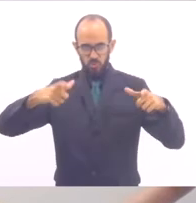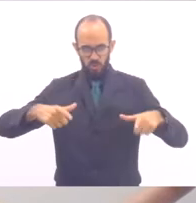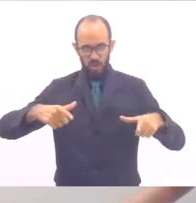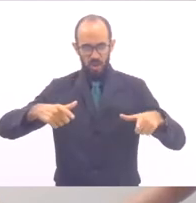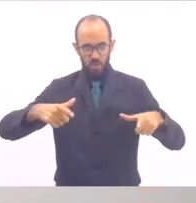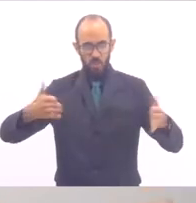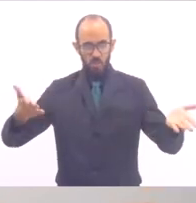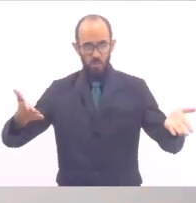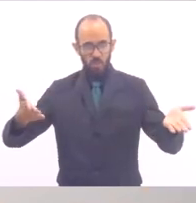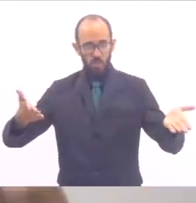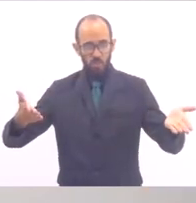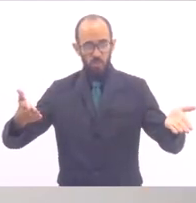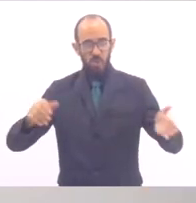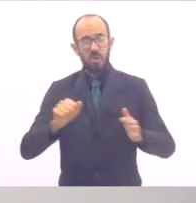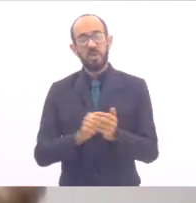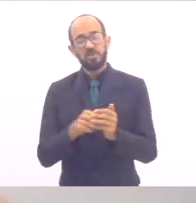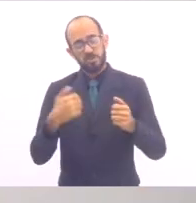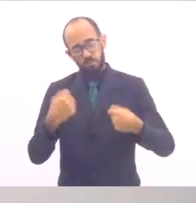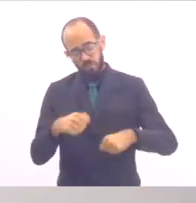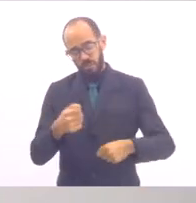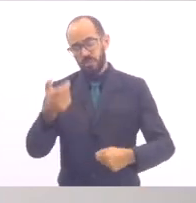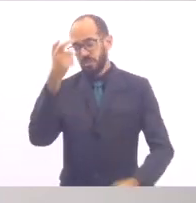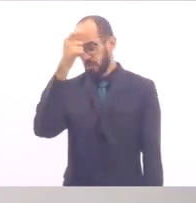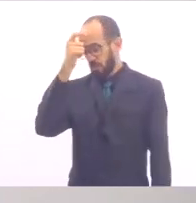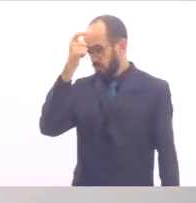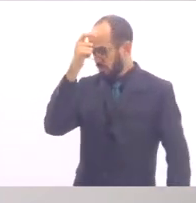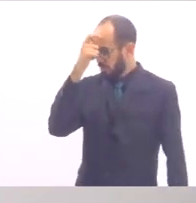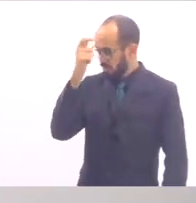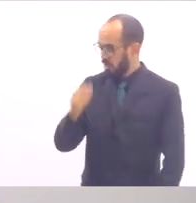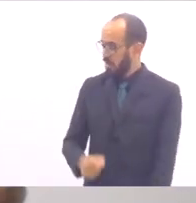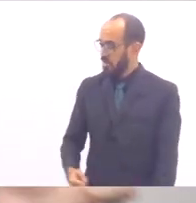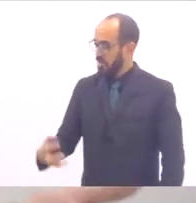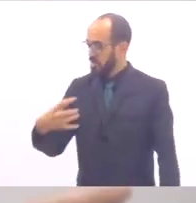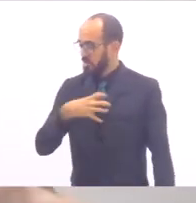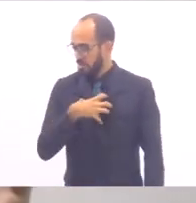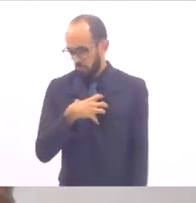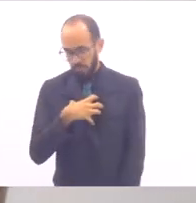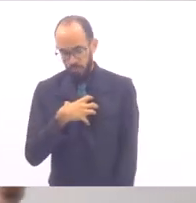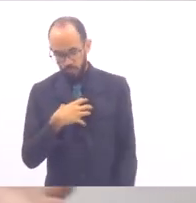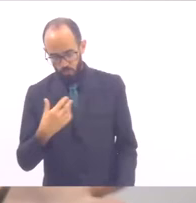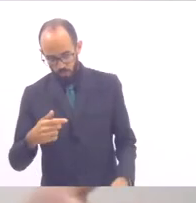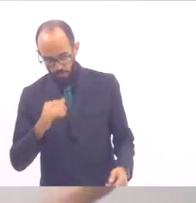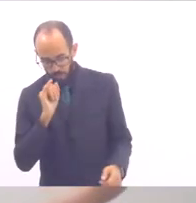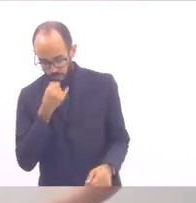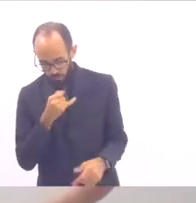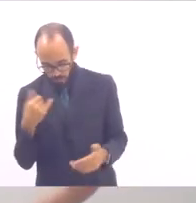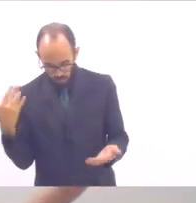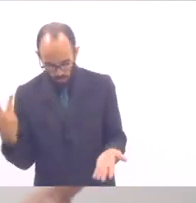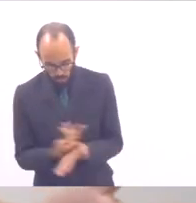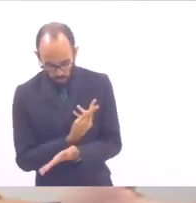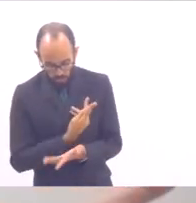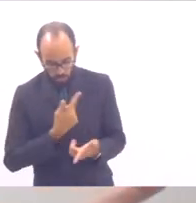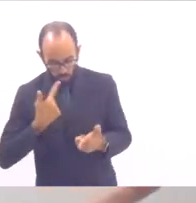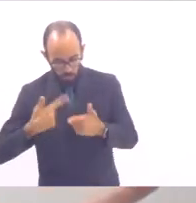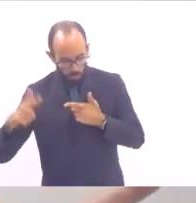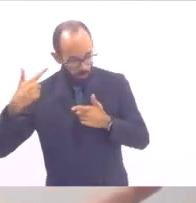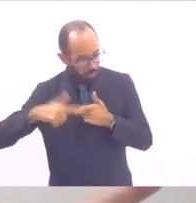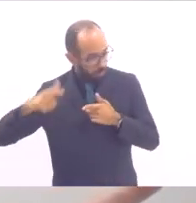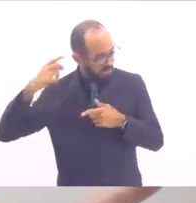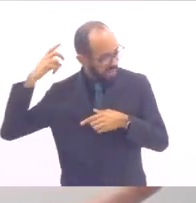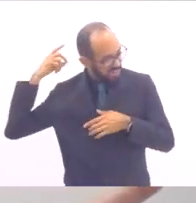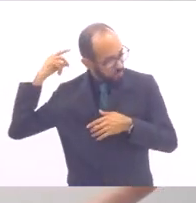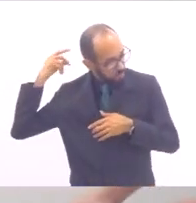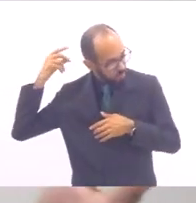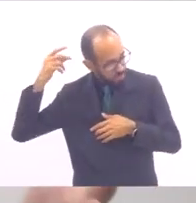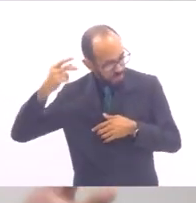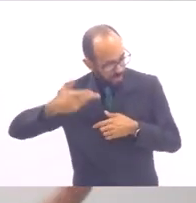tem introduzido, sim, essa consciência, essa sensibilização. Infelizmente, a gente tem um problema aí histórico. Né?